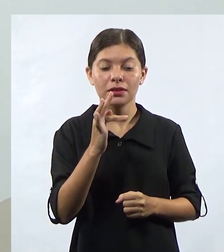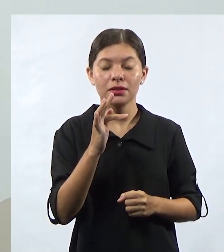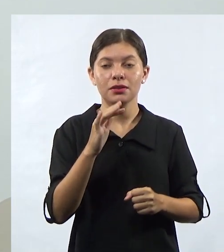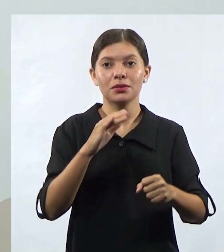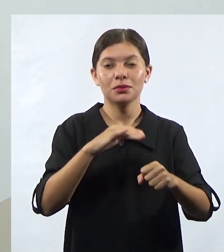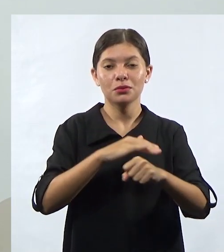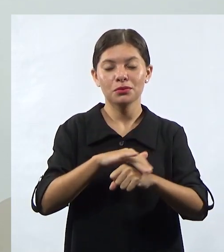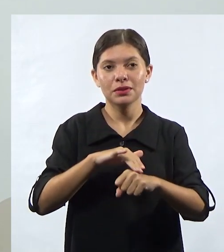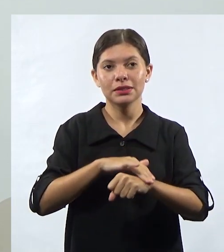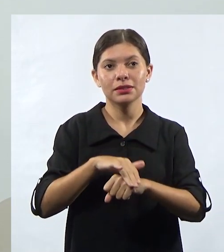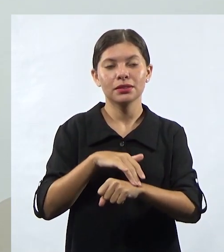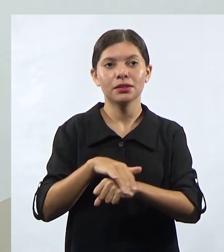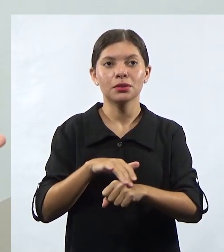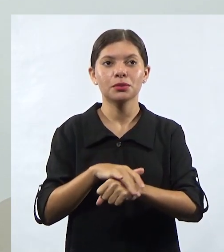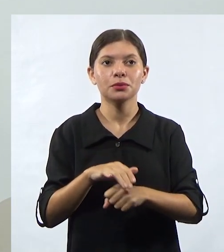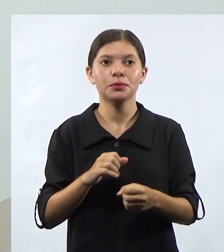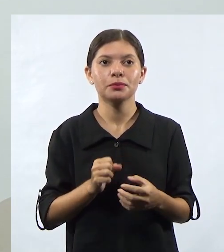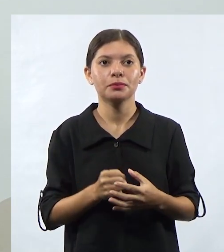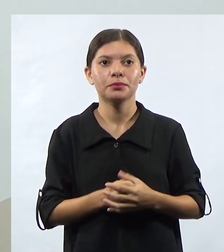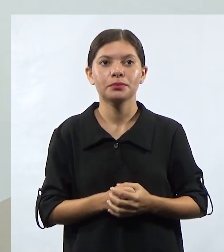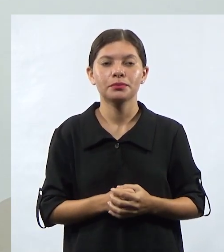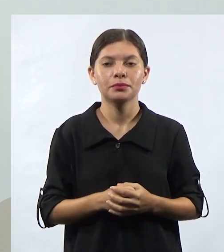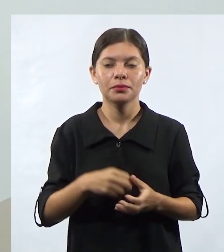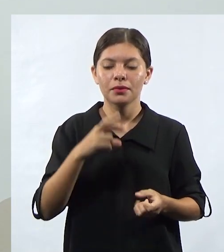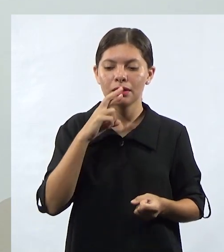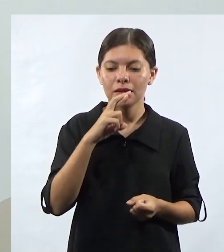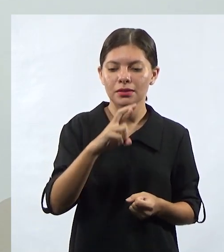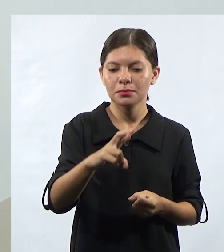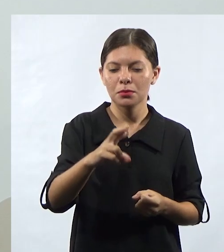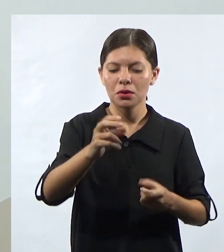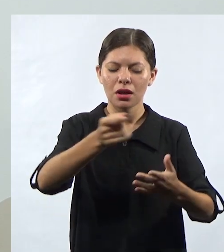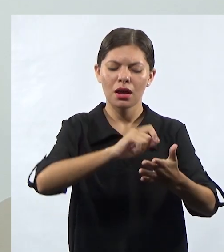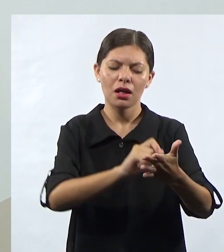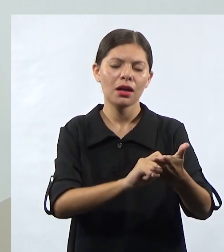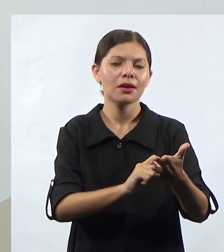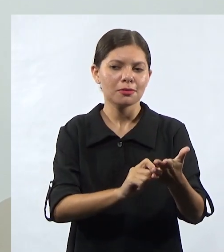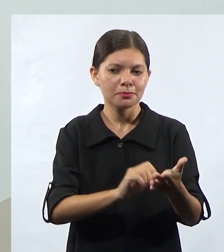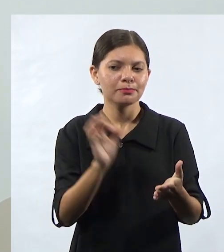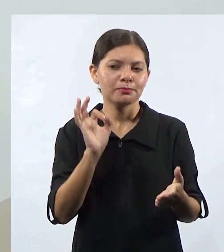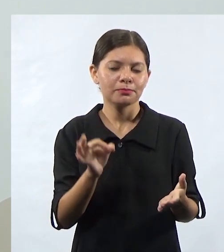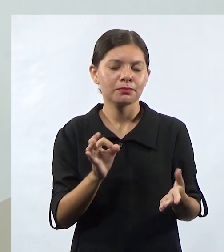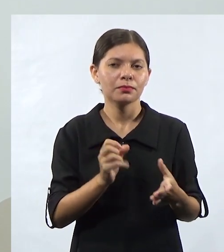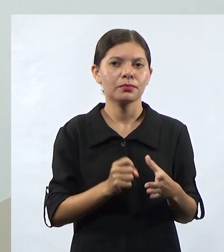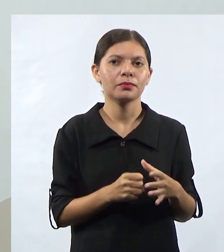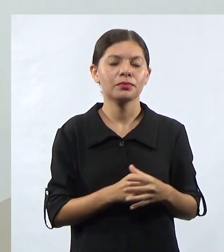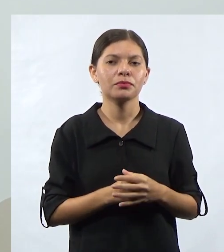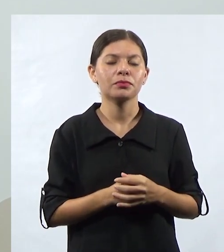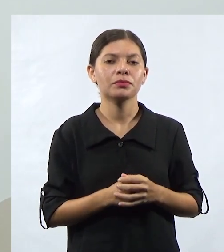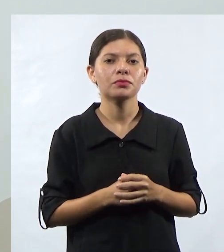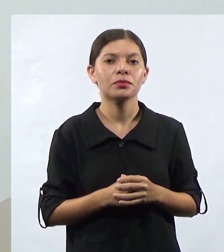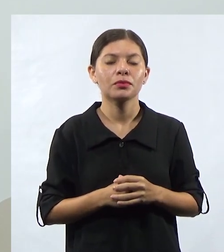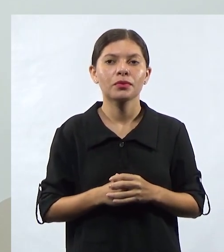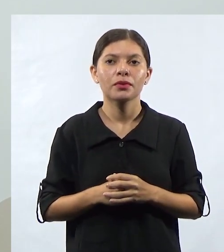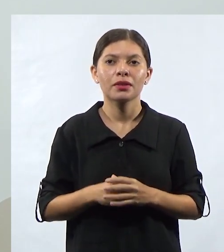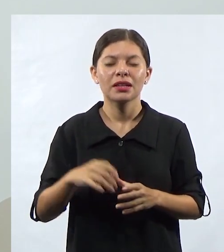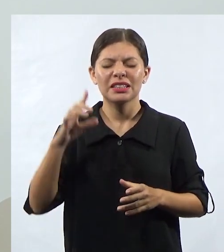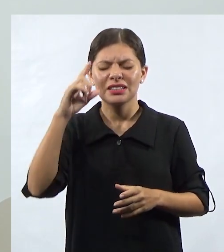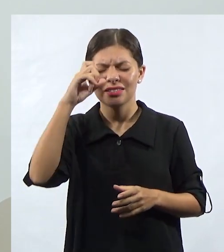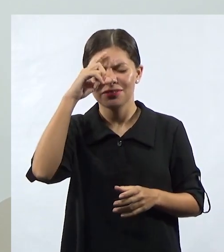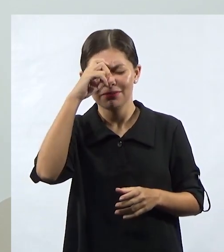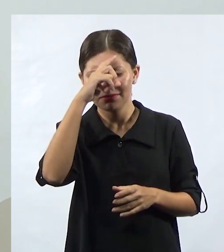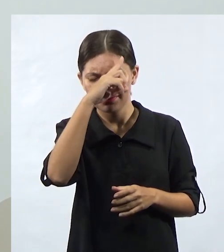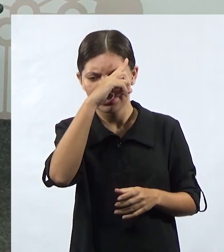estão imprimindo de resposta sobre a condução do grupo. E aí é muito difícil